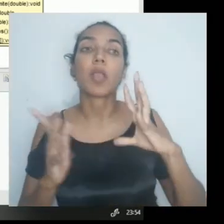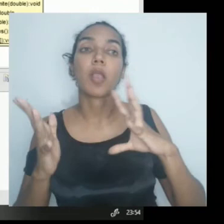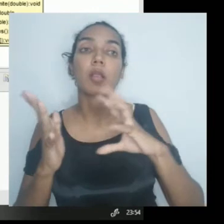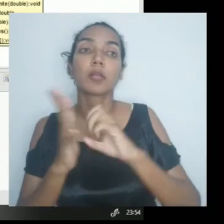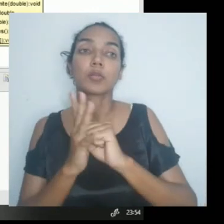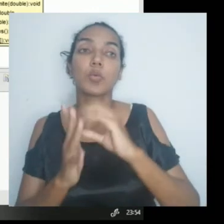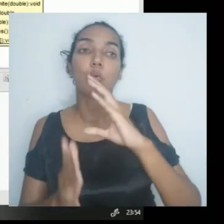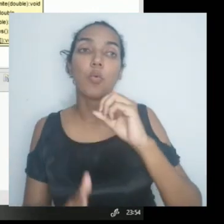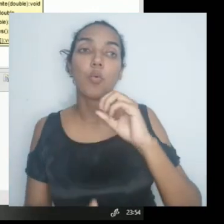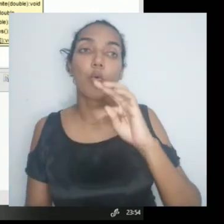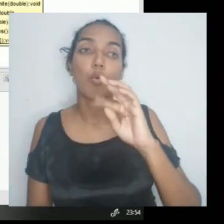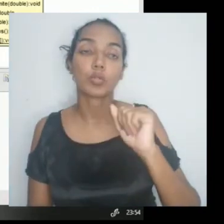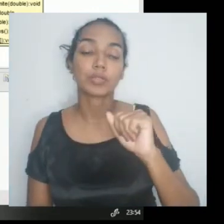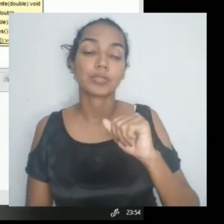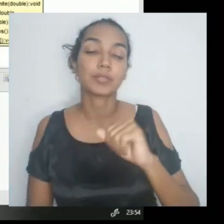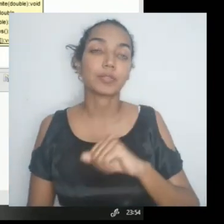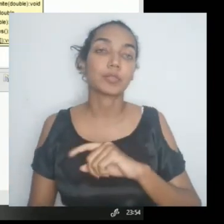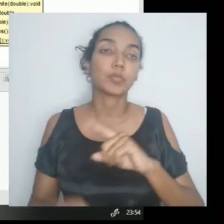Ok?